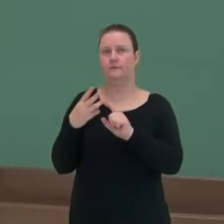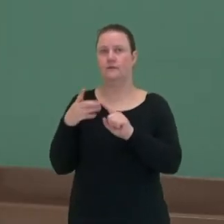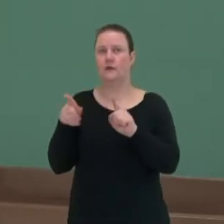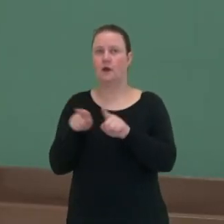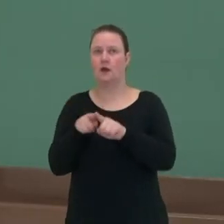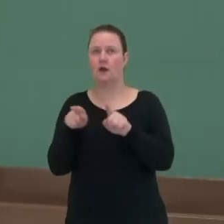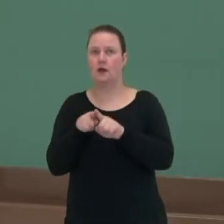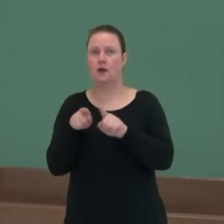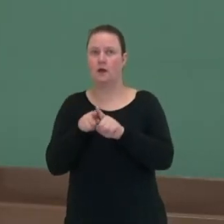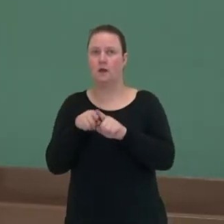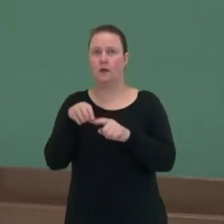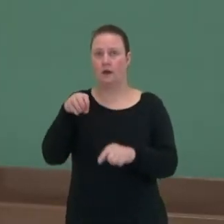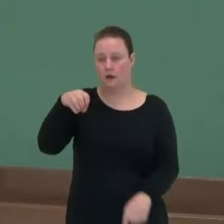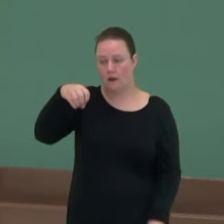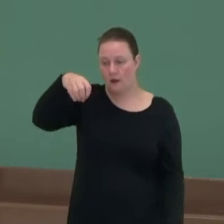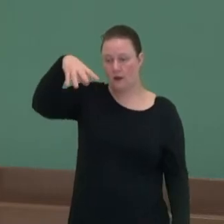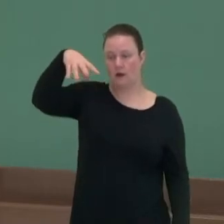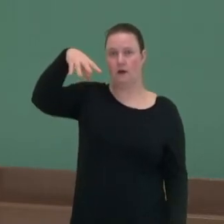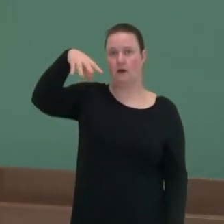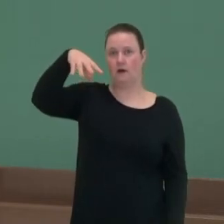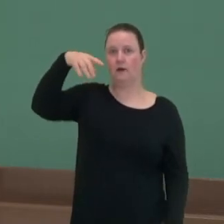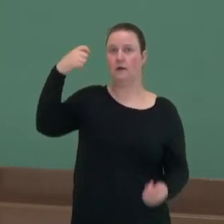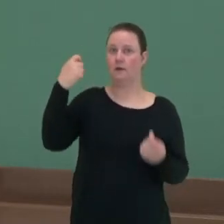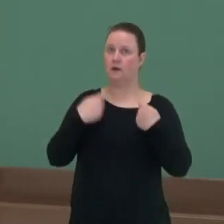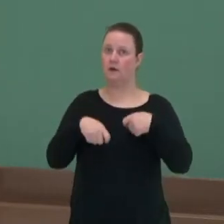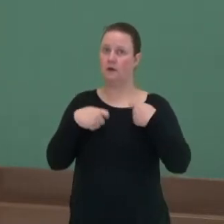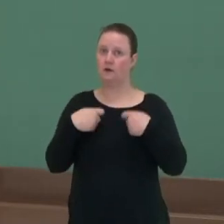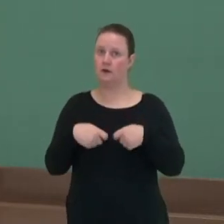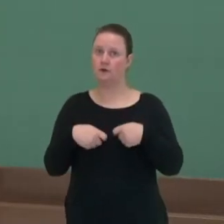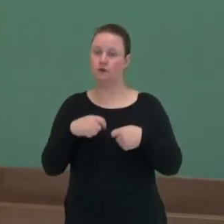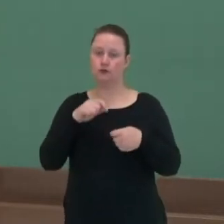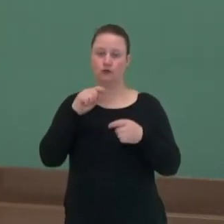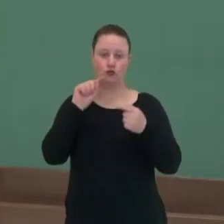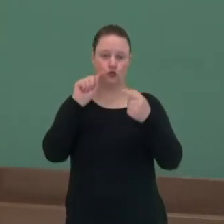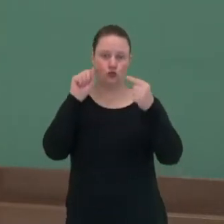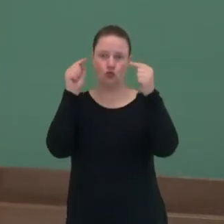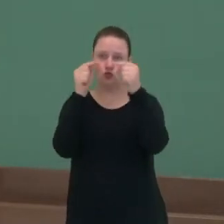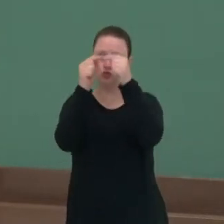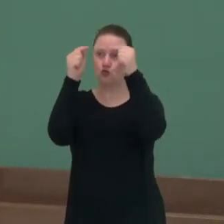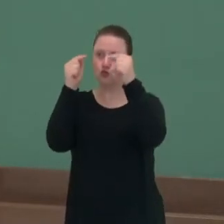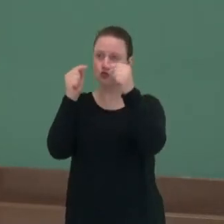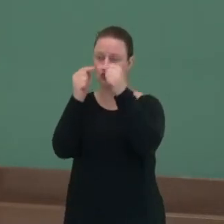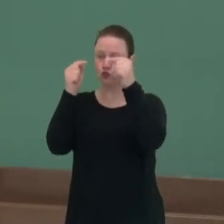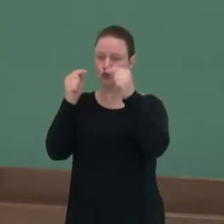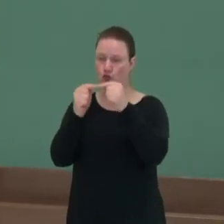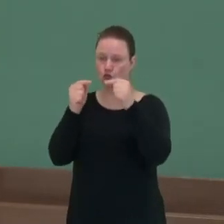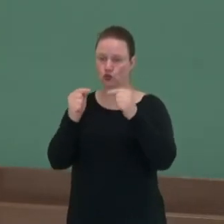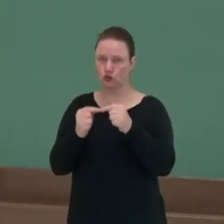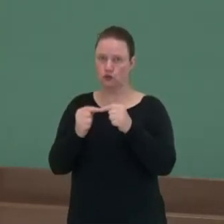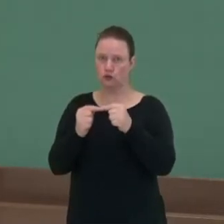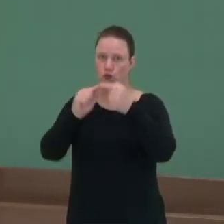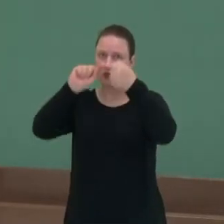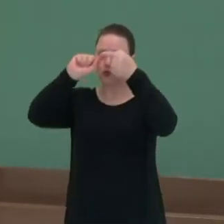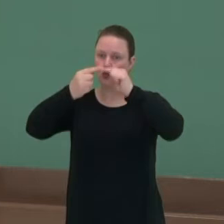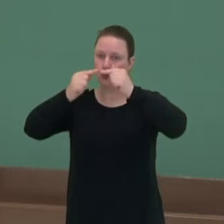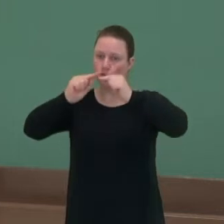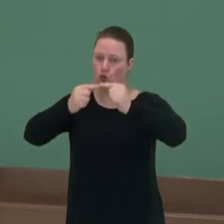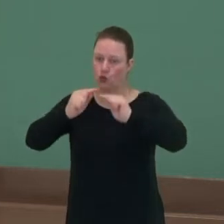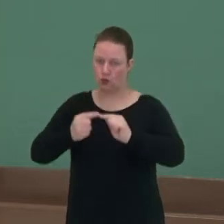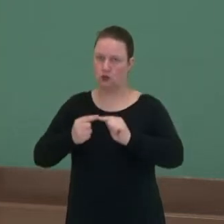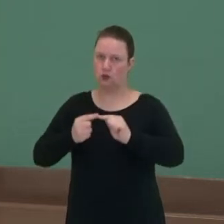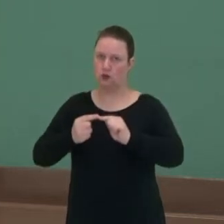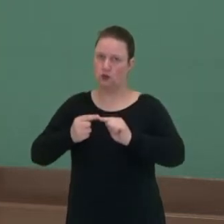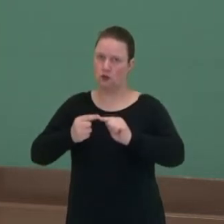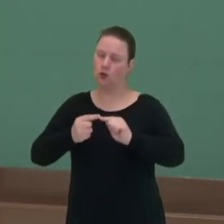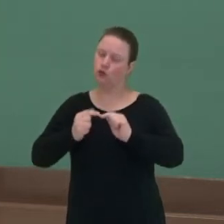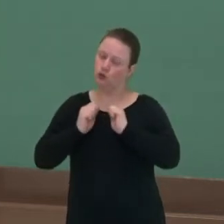nós temos a lâmpada, nós temos o interruptor. Então, são partes menores que fazem